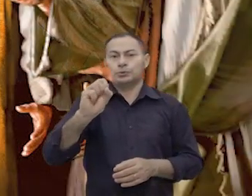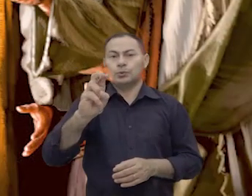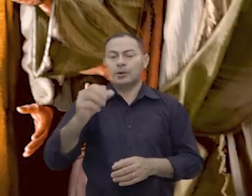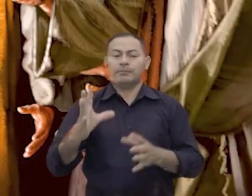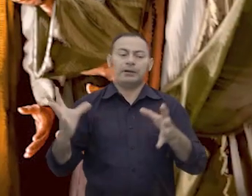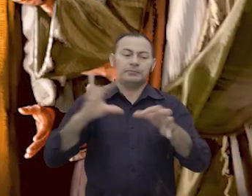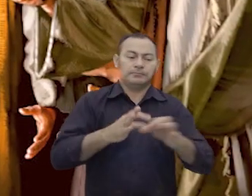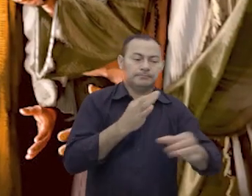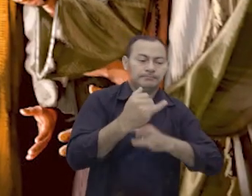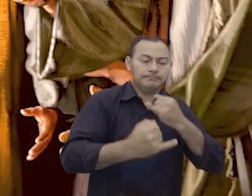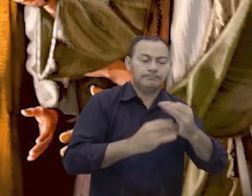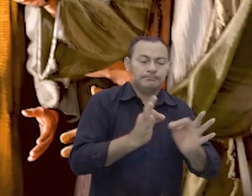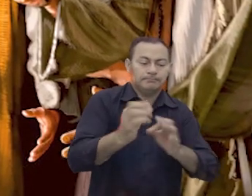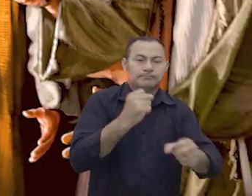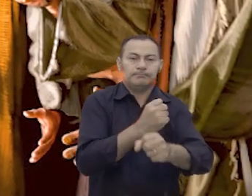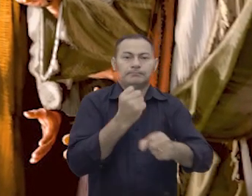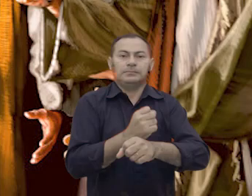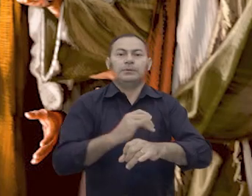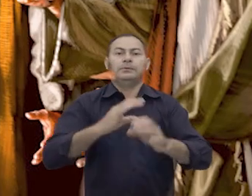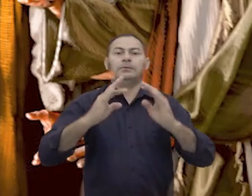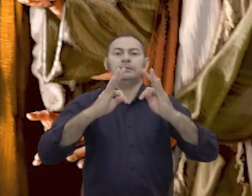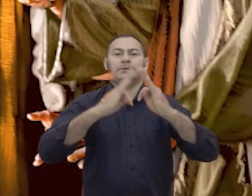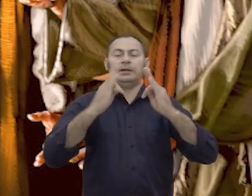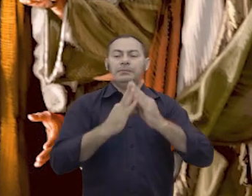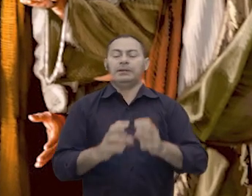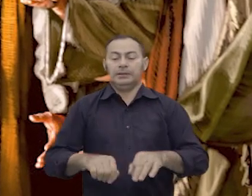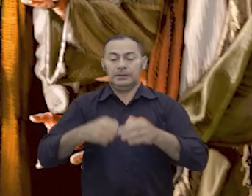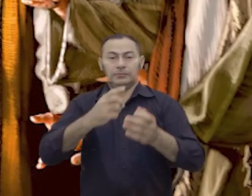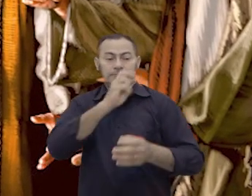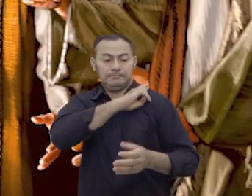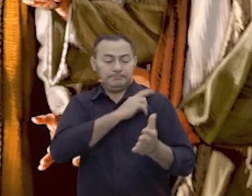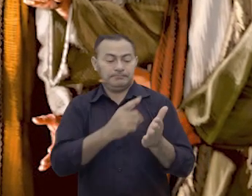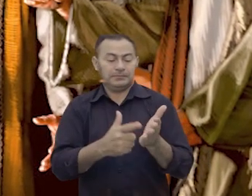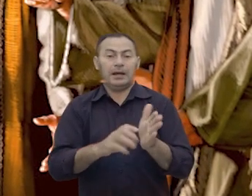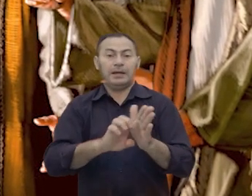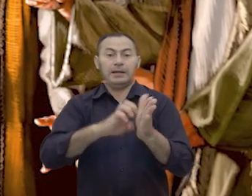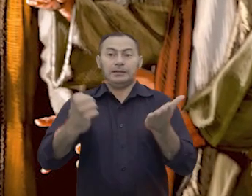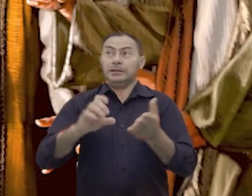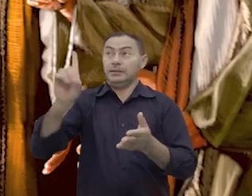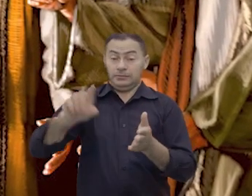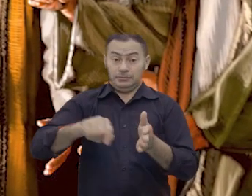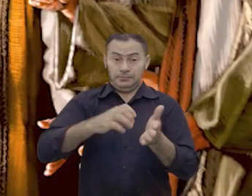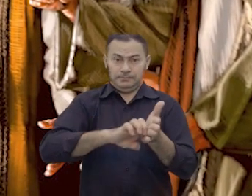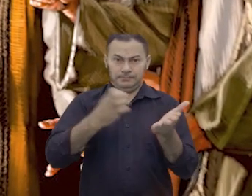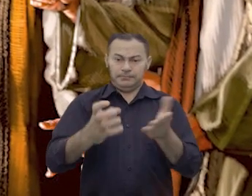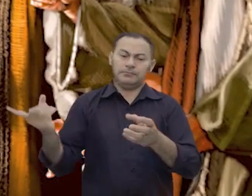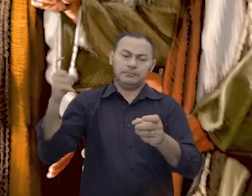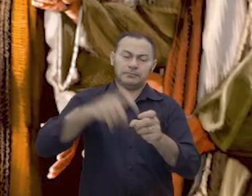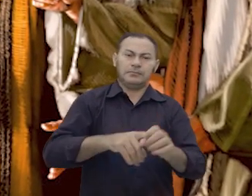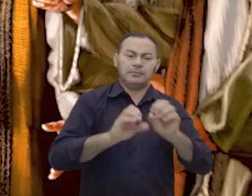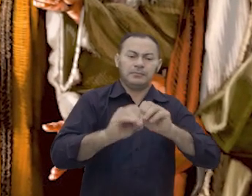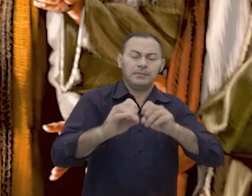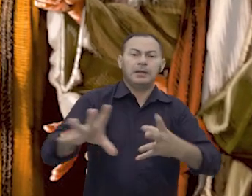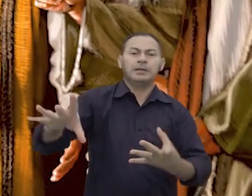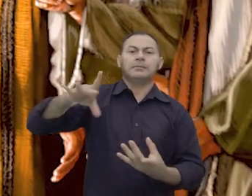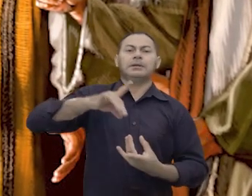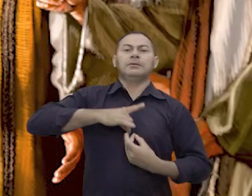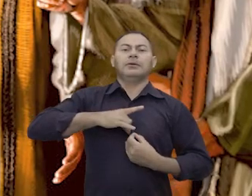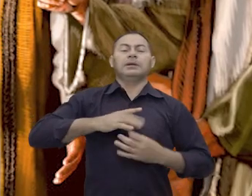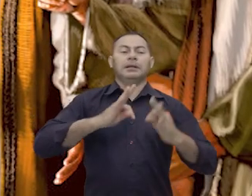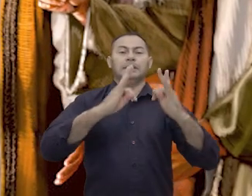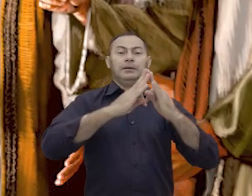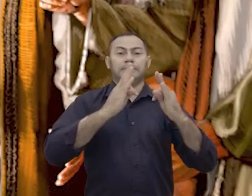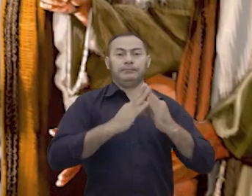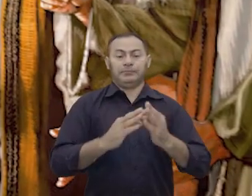Deus comissionou Esdras para liderar o segundo retorno e para estabelecer um importante ministério de ensino espiritual